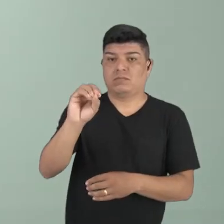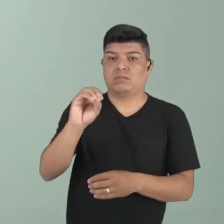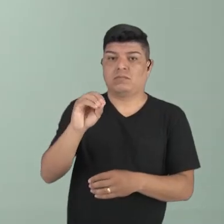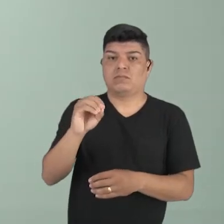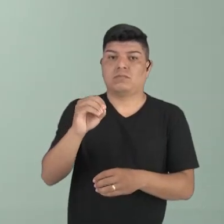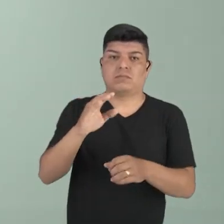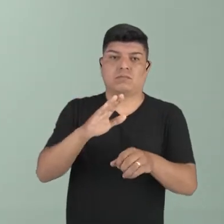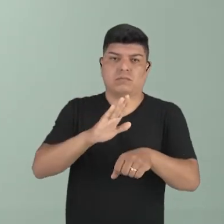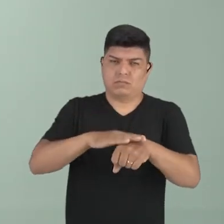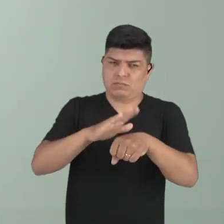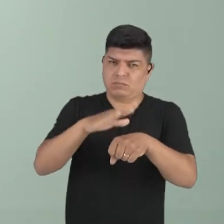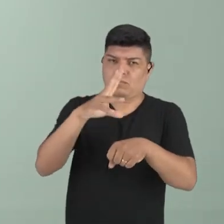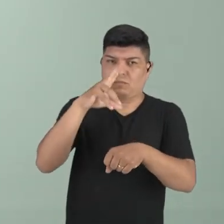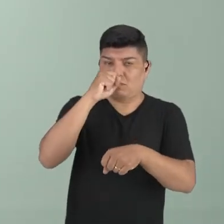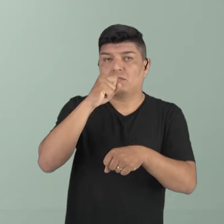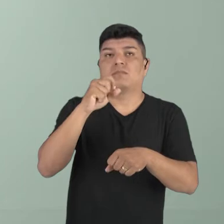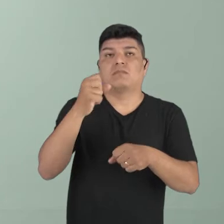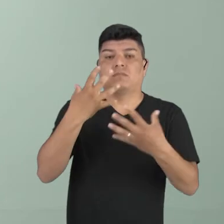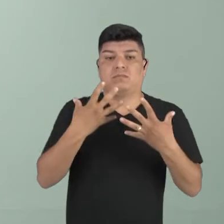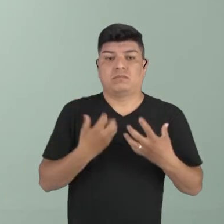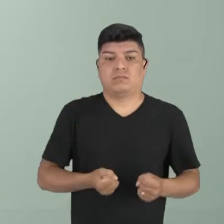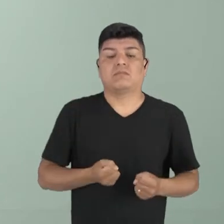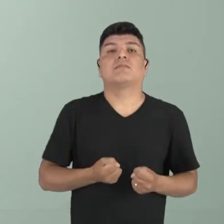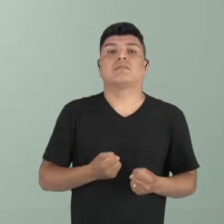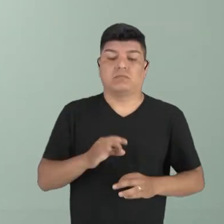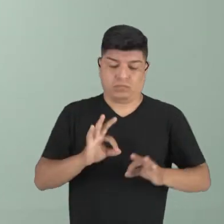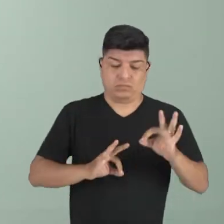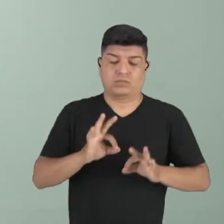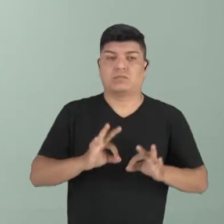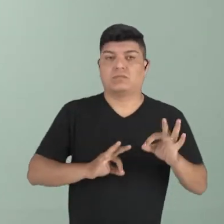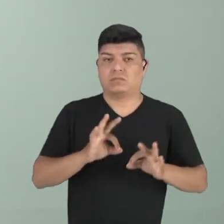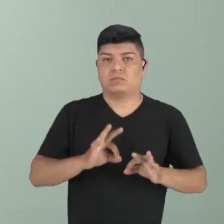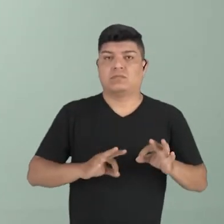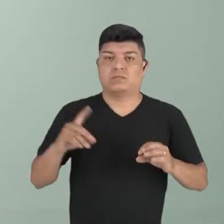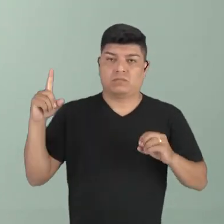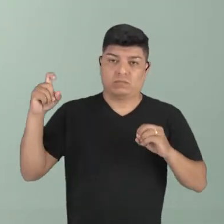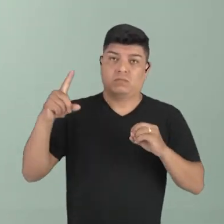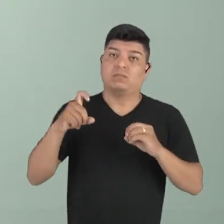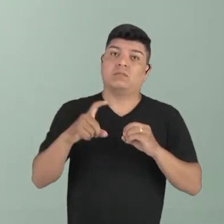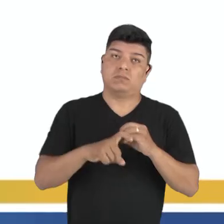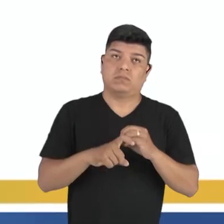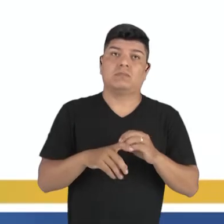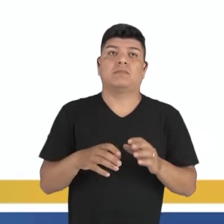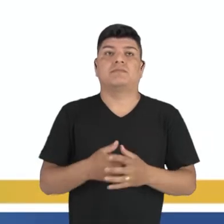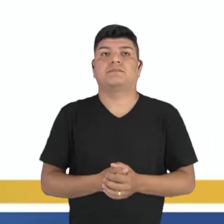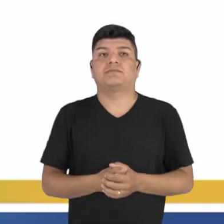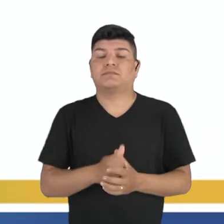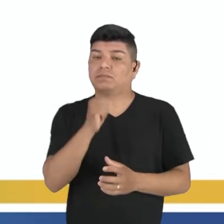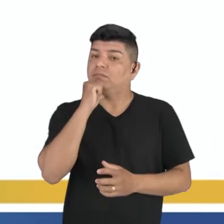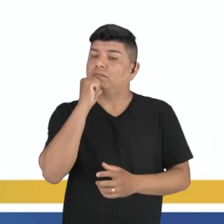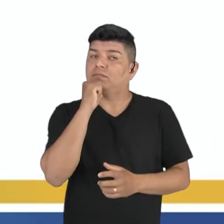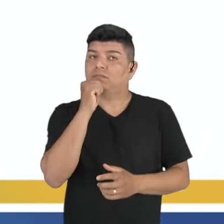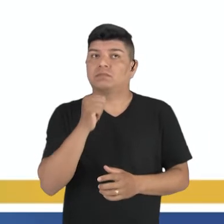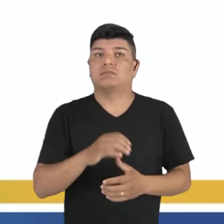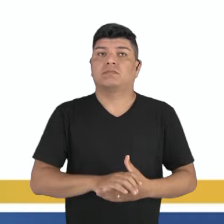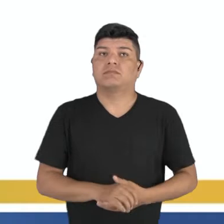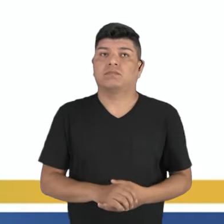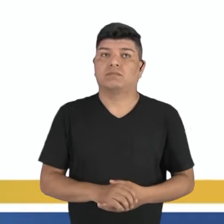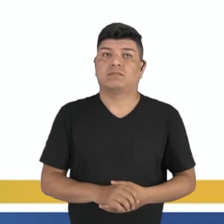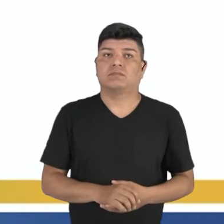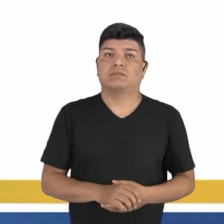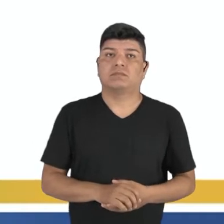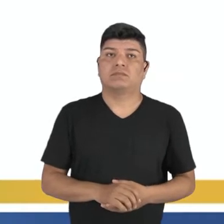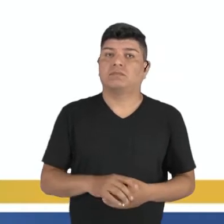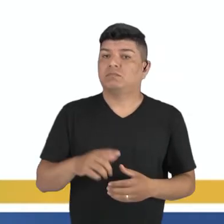vai se preparar para receber aquela nova vida, o embrião que vai se instalar ali. E a fase menstrual, que é quando, não havendo